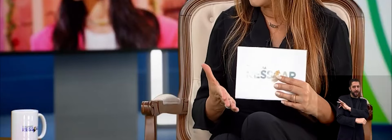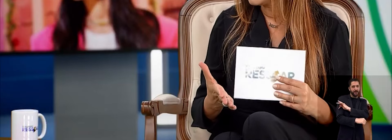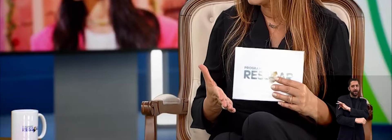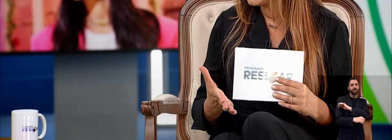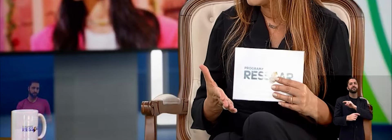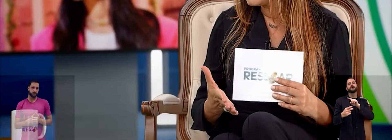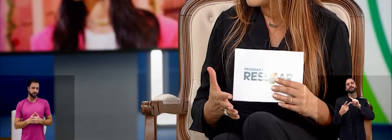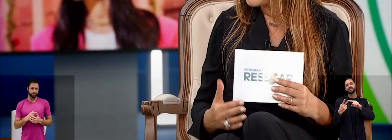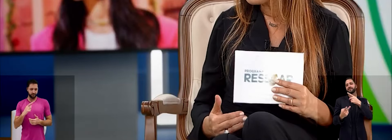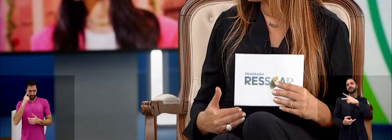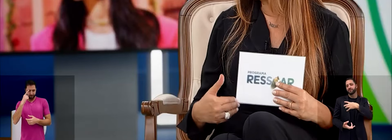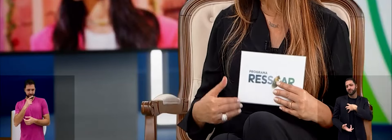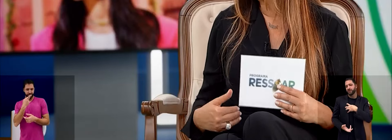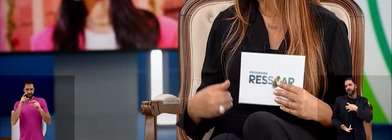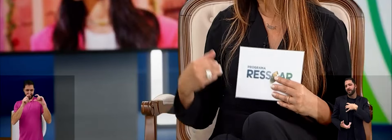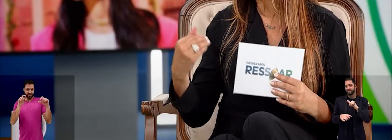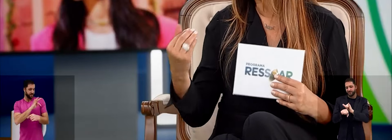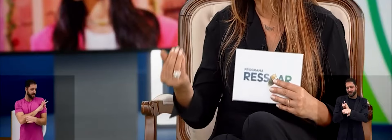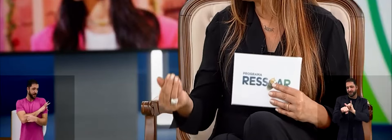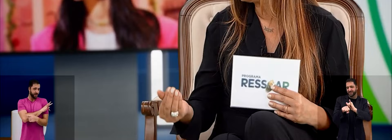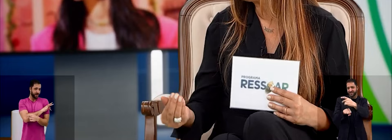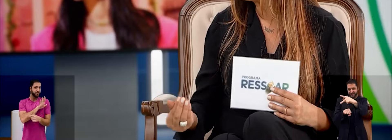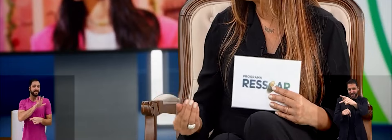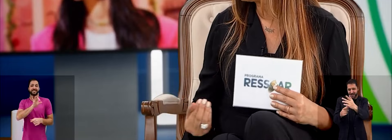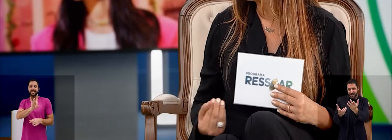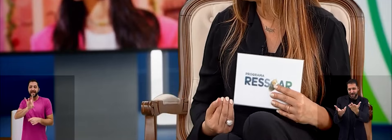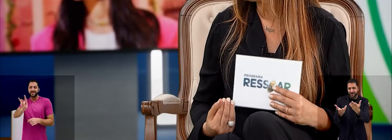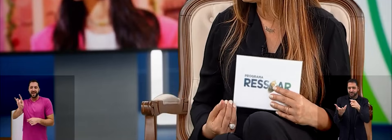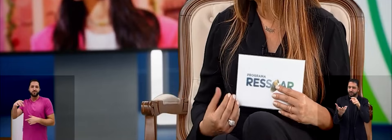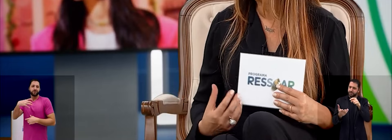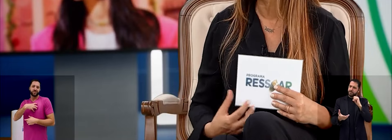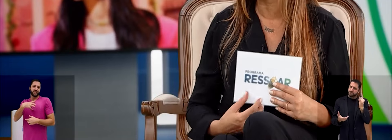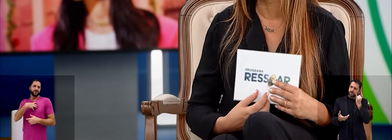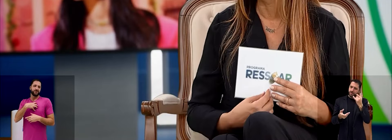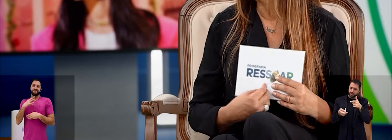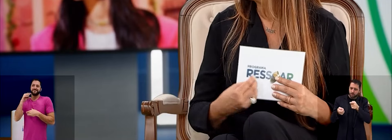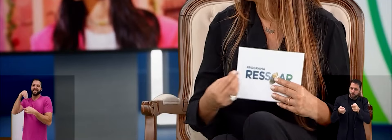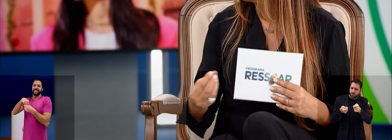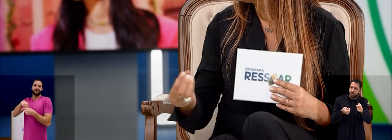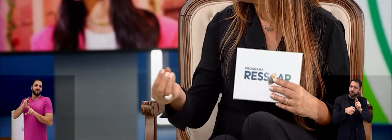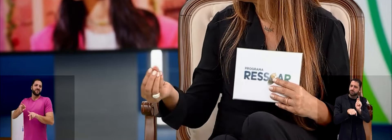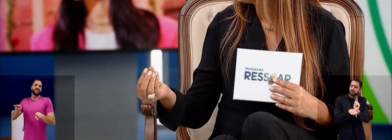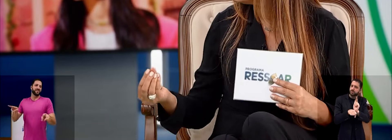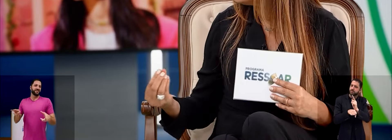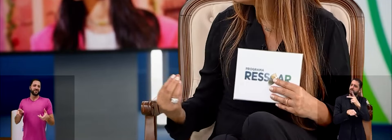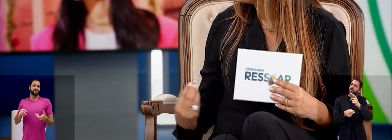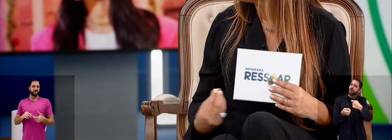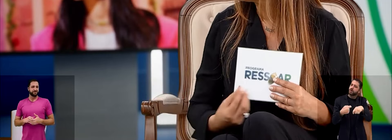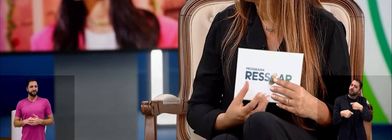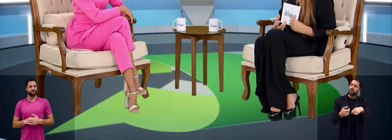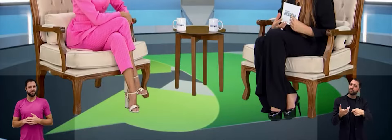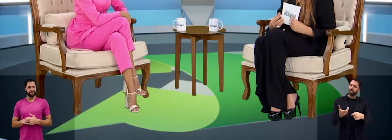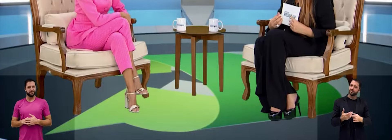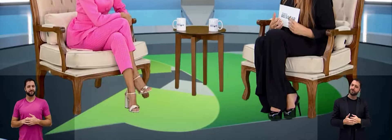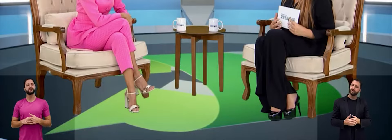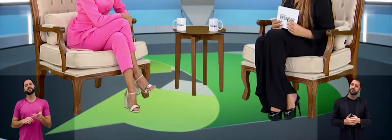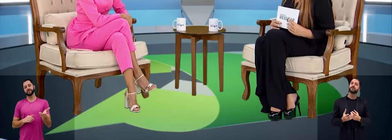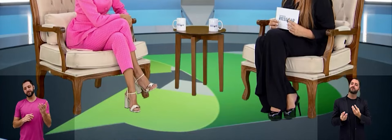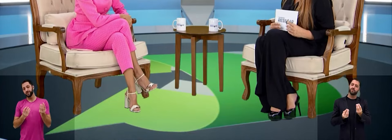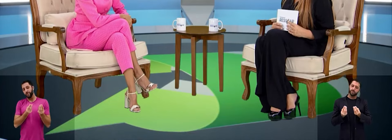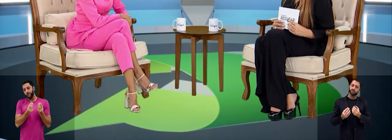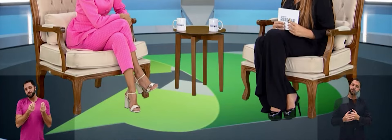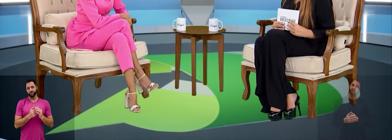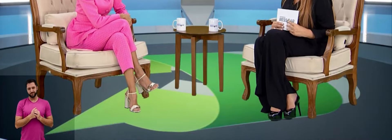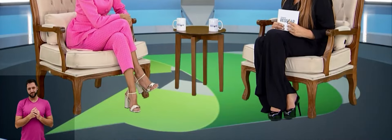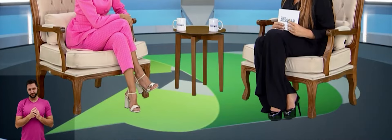Tem a técnica, mas aí tem o seu jeito de fazer. É o seu jeito de gerir o seu negócio. É o como, né?